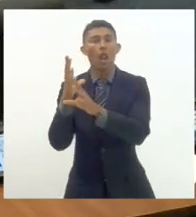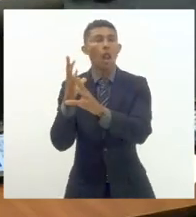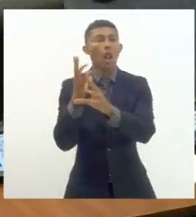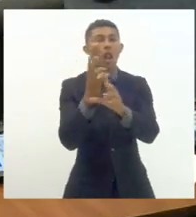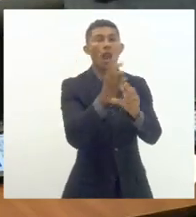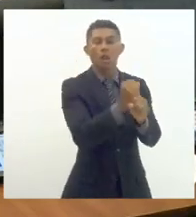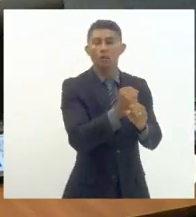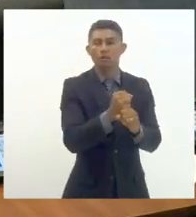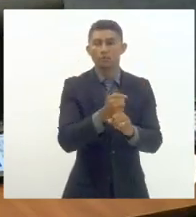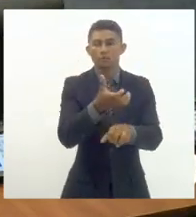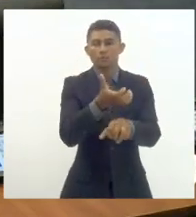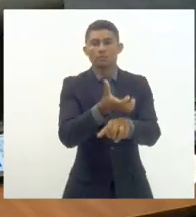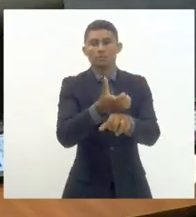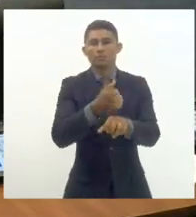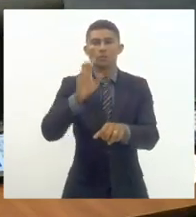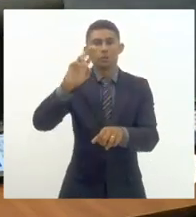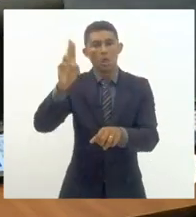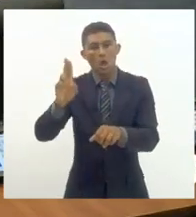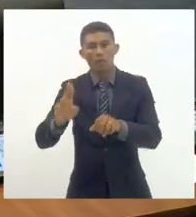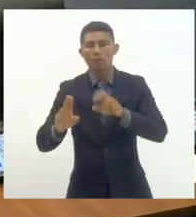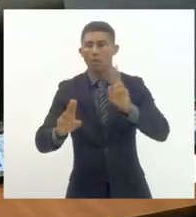Verificação nominal da matéria, senhor presidente.